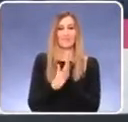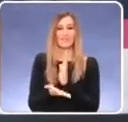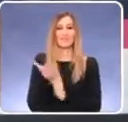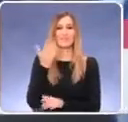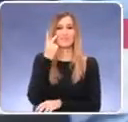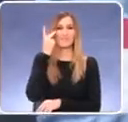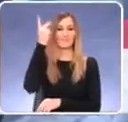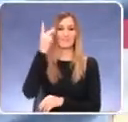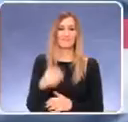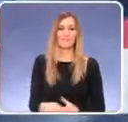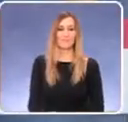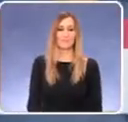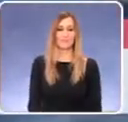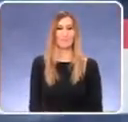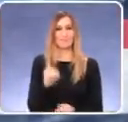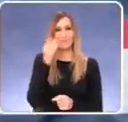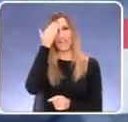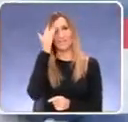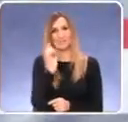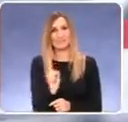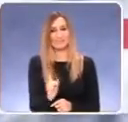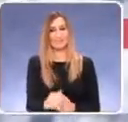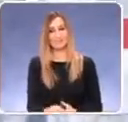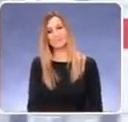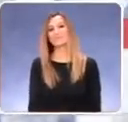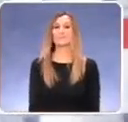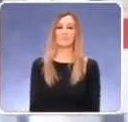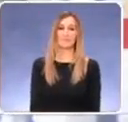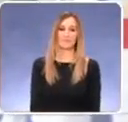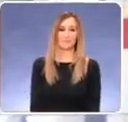vida, acho eu que vai ser assim.